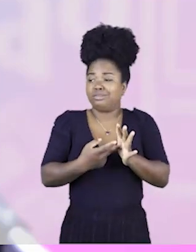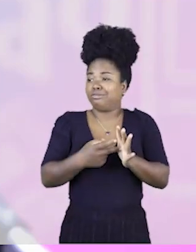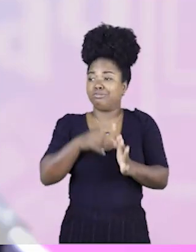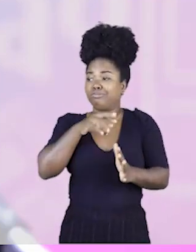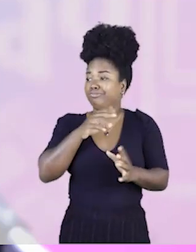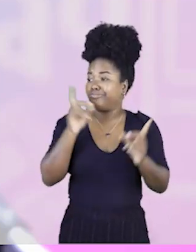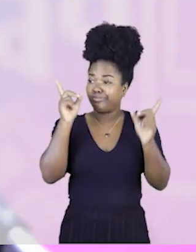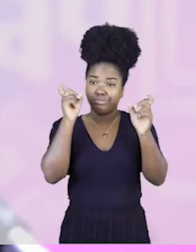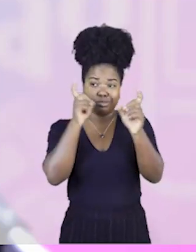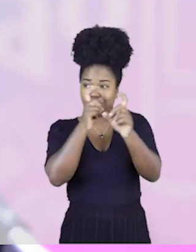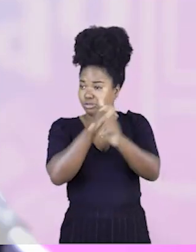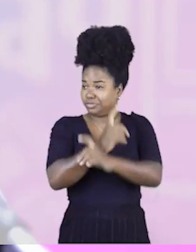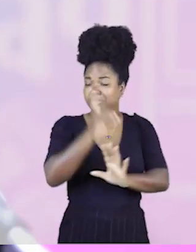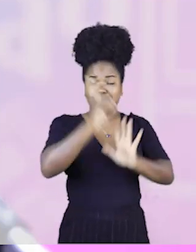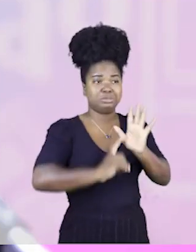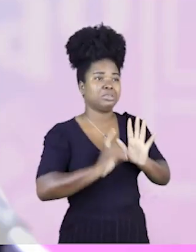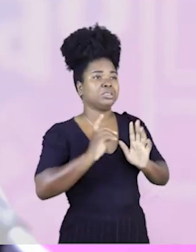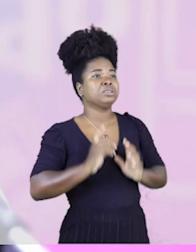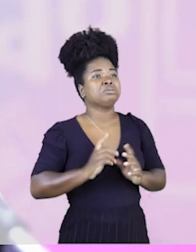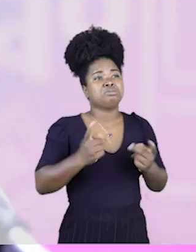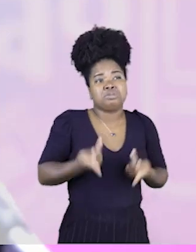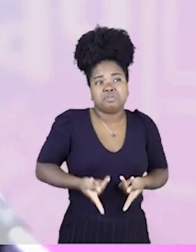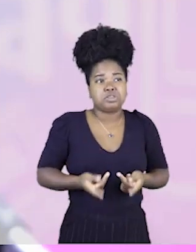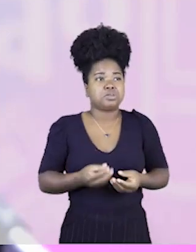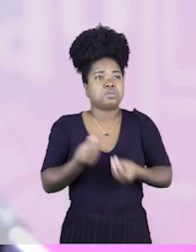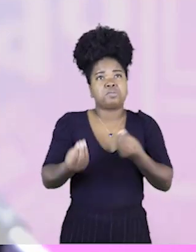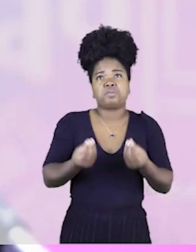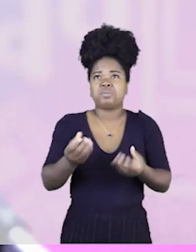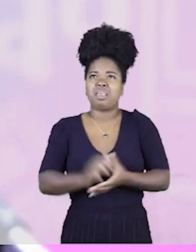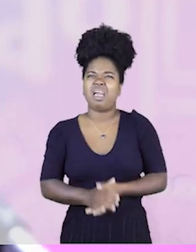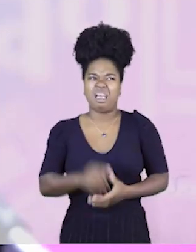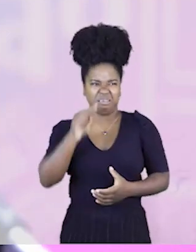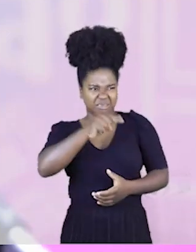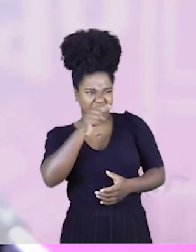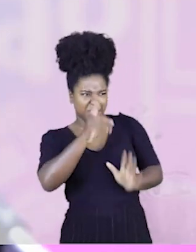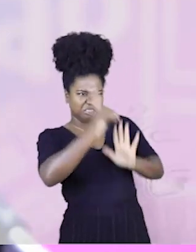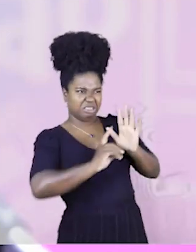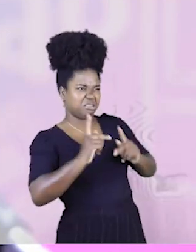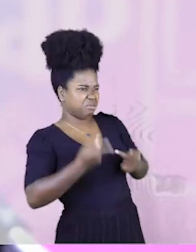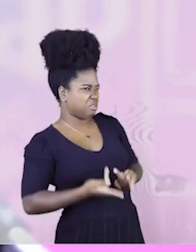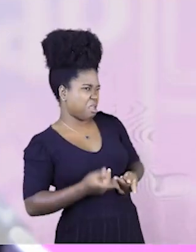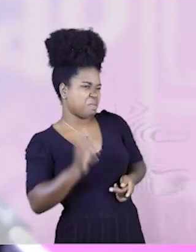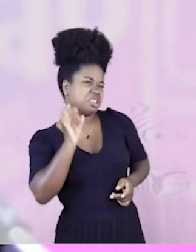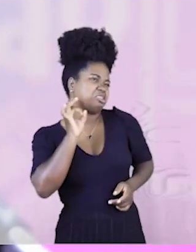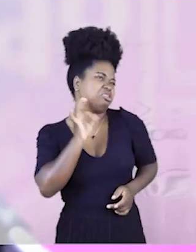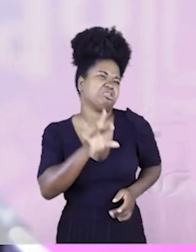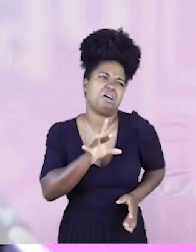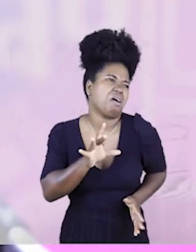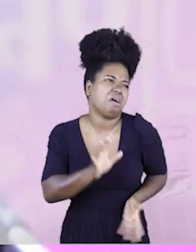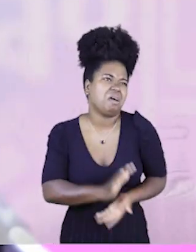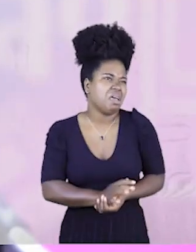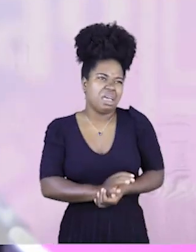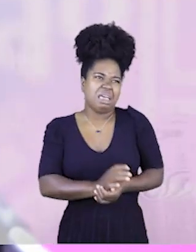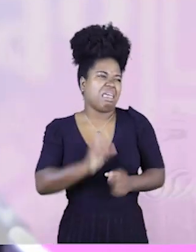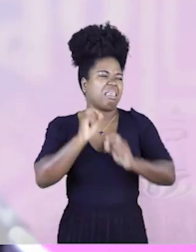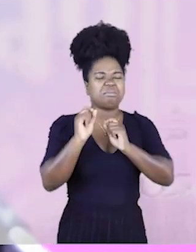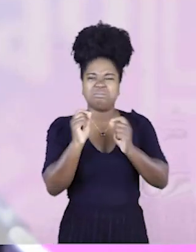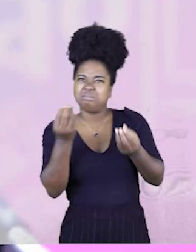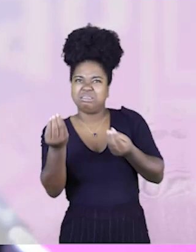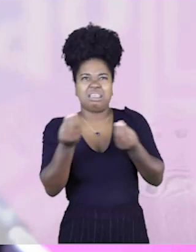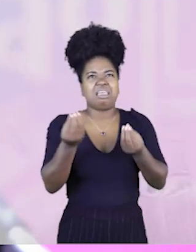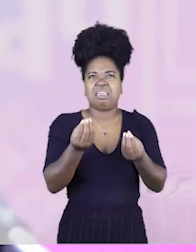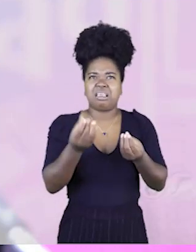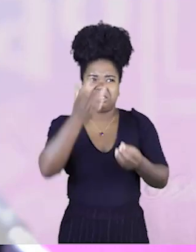bandido, isso aí só serve para estar passando a mão na cabeça de criminoso. Então, desde cedo eu já tinha escutado esse